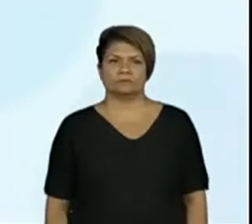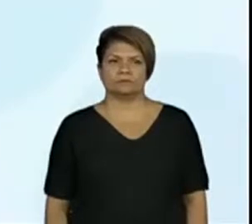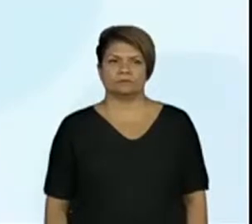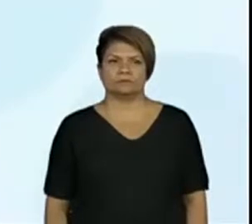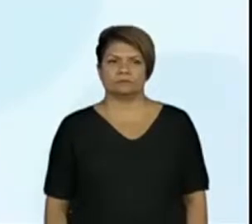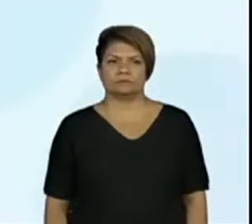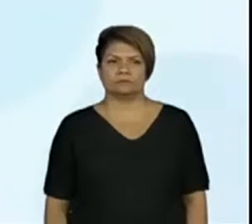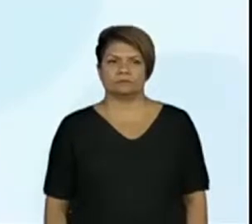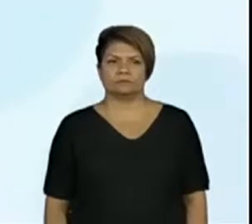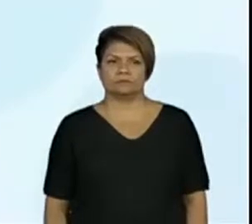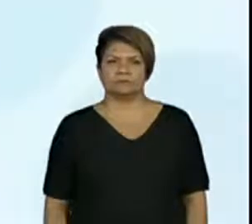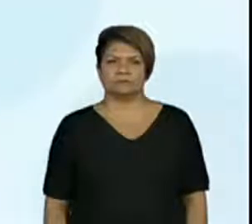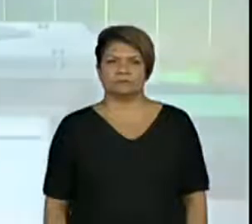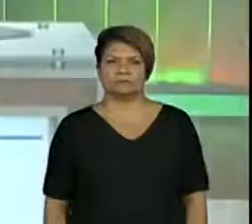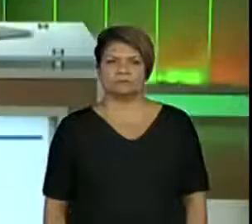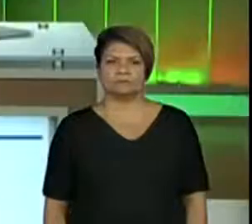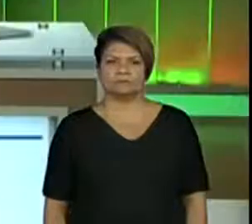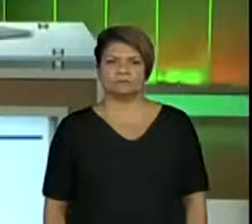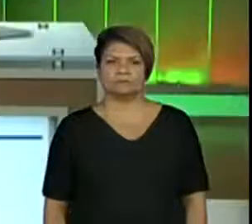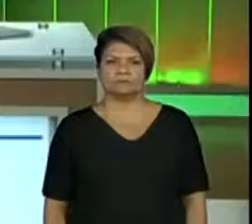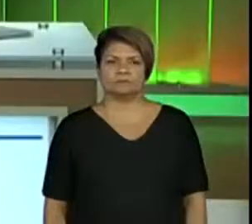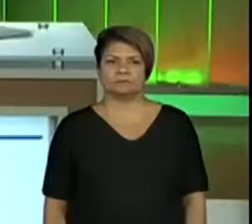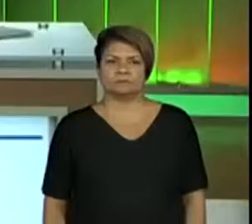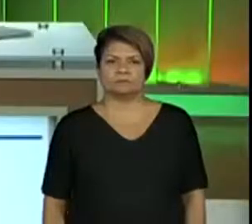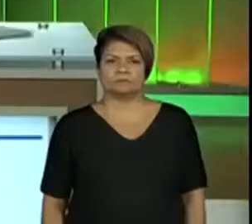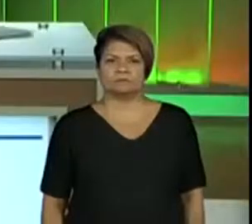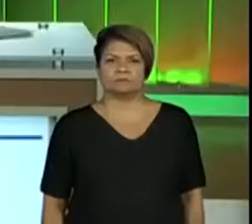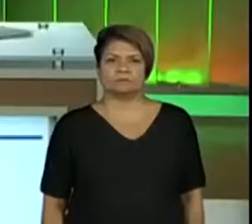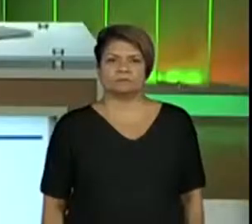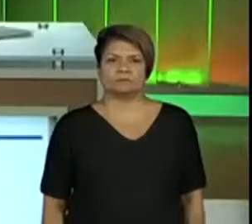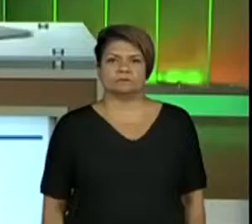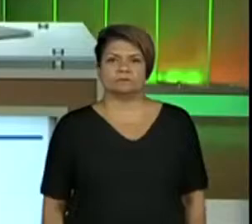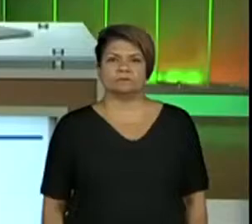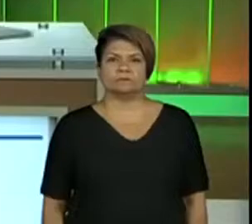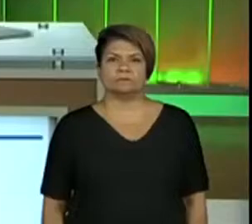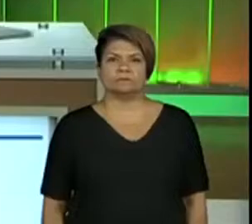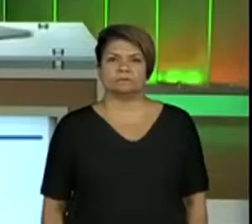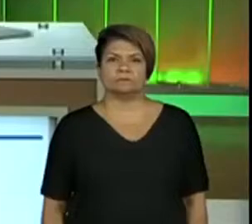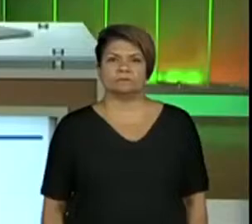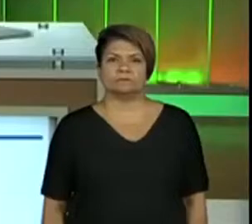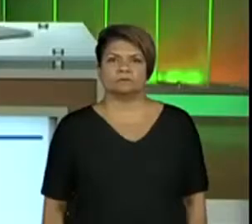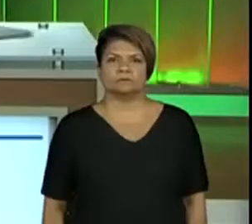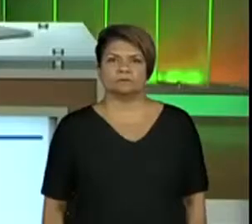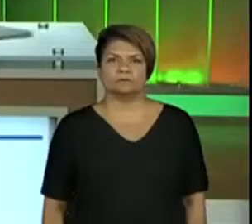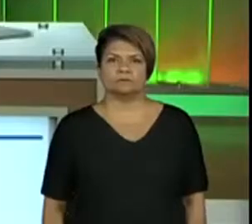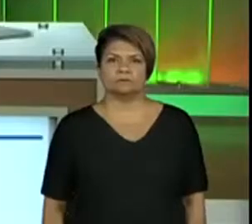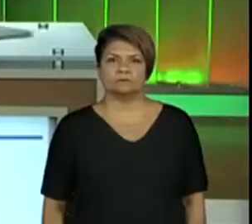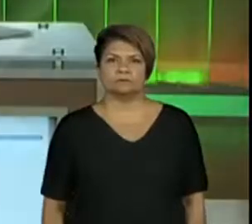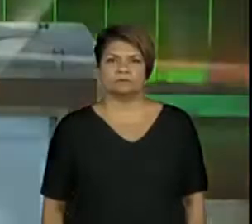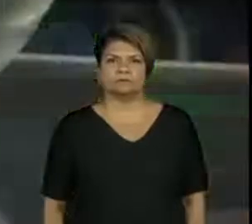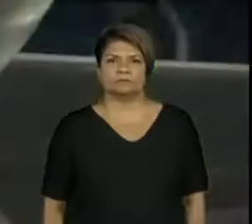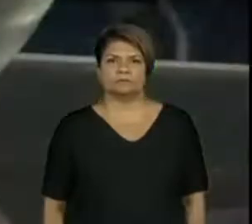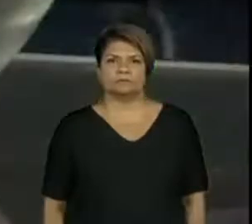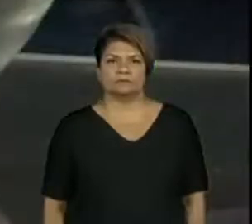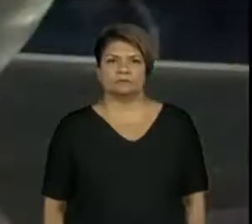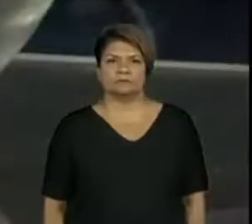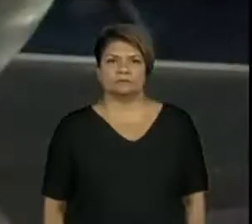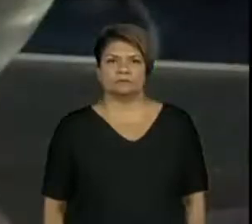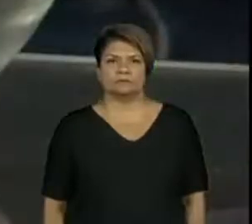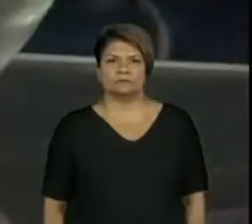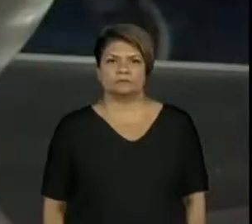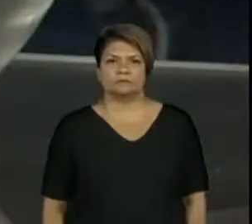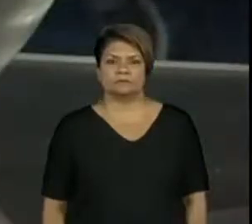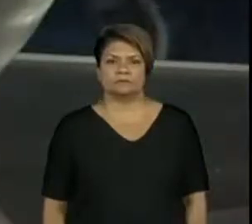Menos uma, menos uma, menos uma, menos uma, menos uma, menos uma, menos